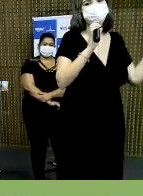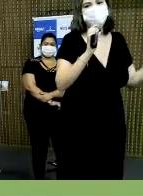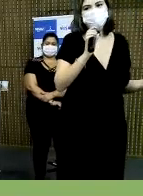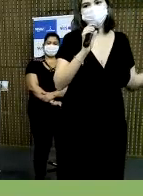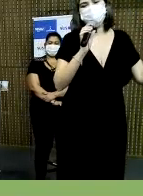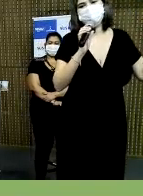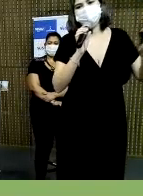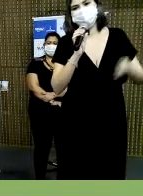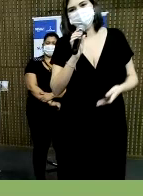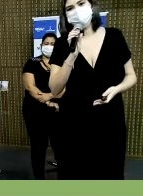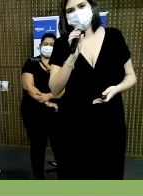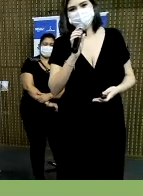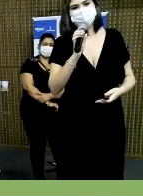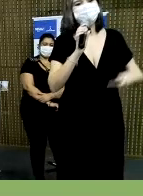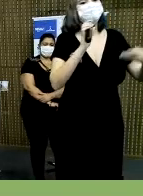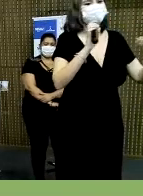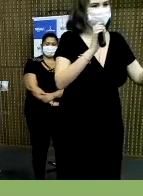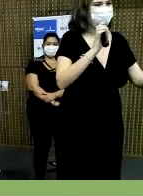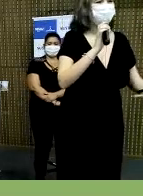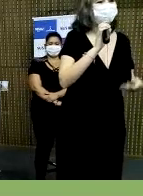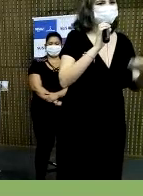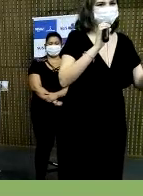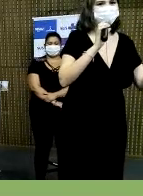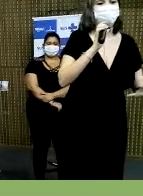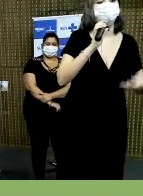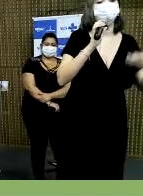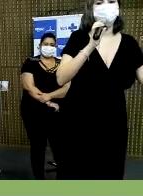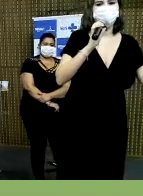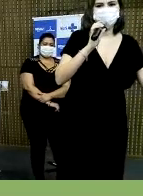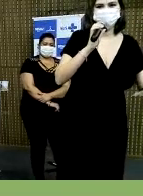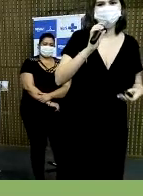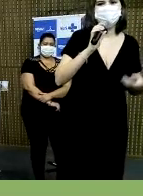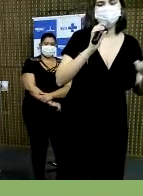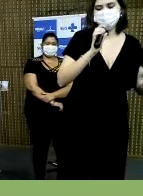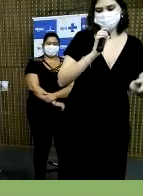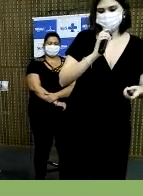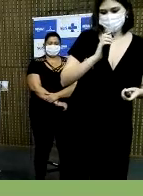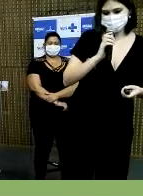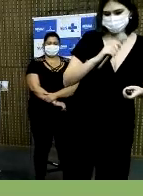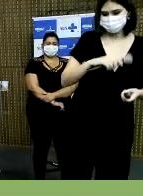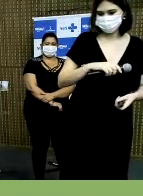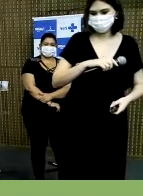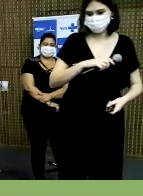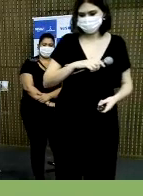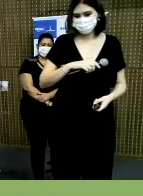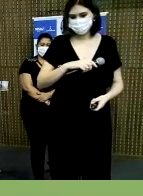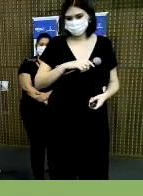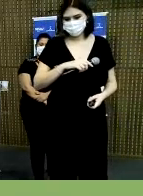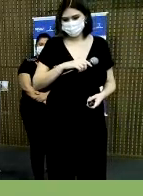preferem muito mais a demanda espontânea do que aquele acompanhamento médico, com horário agendado e tudo mais.